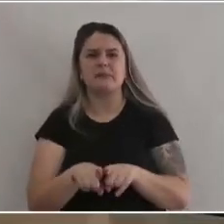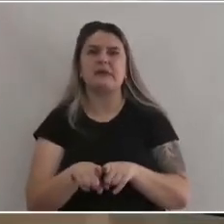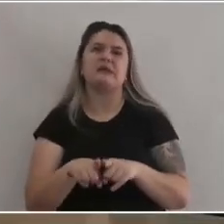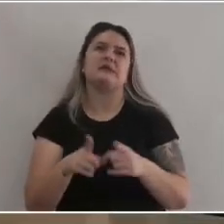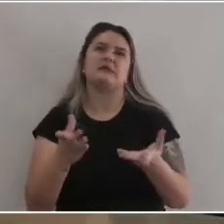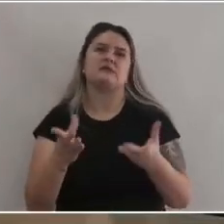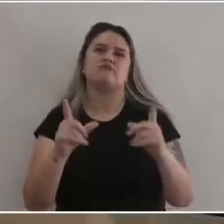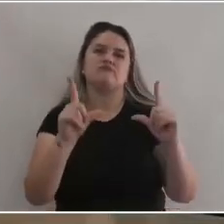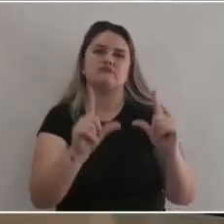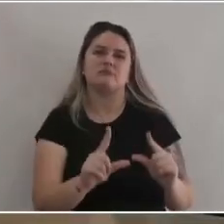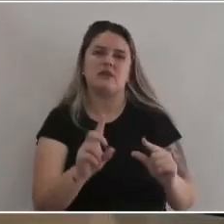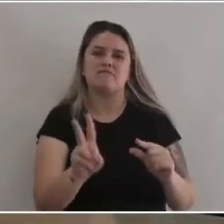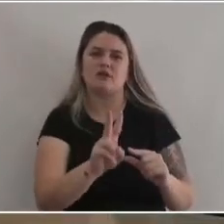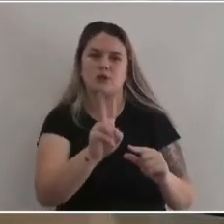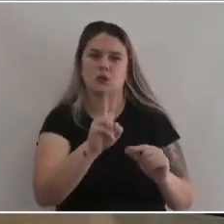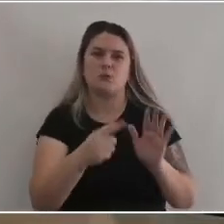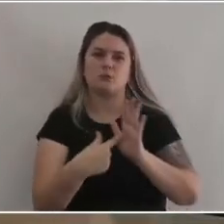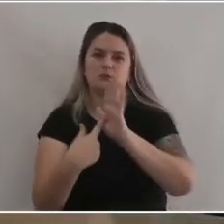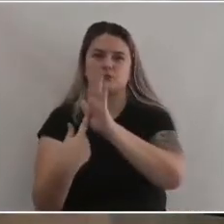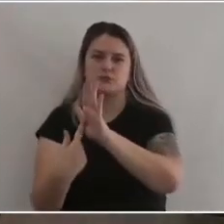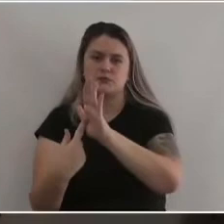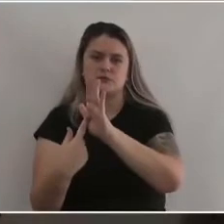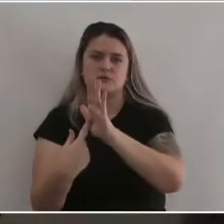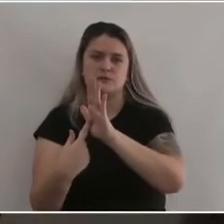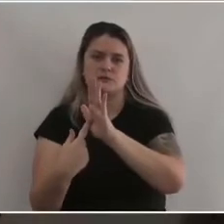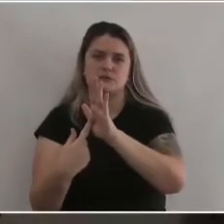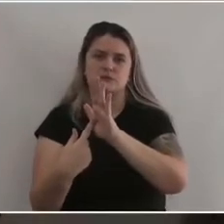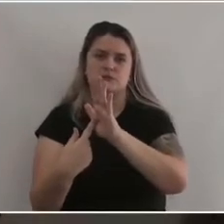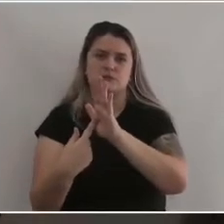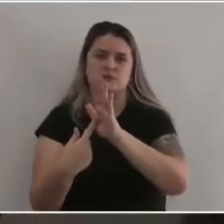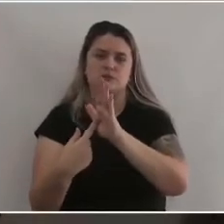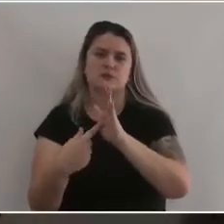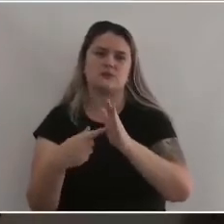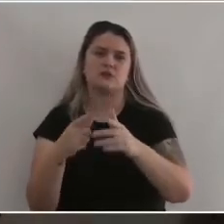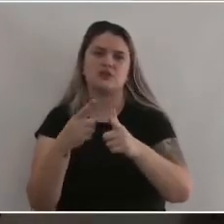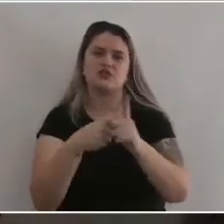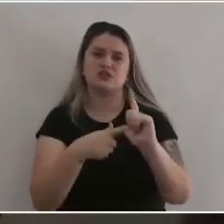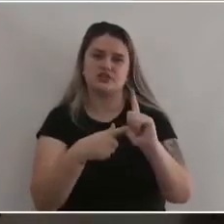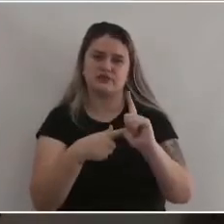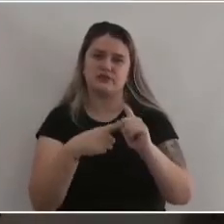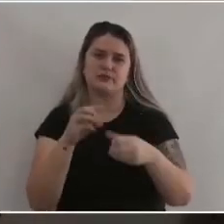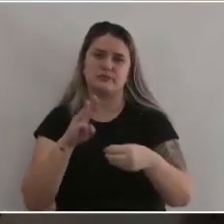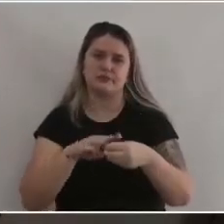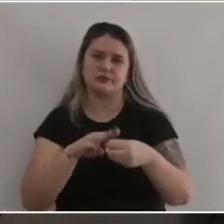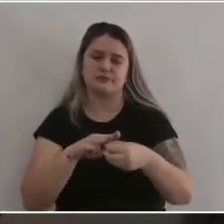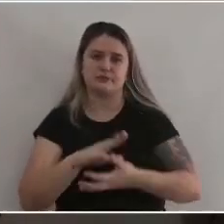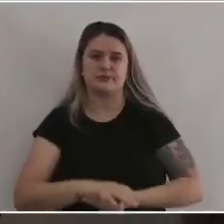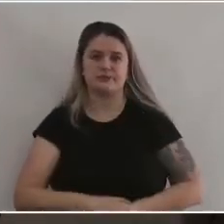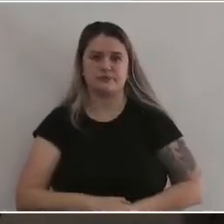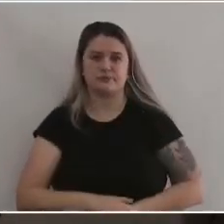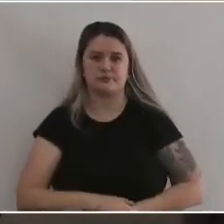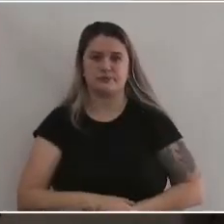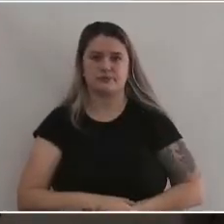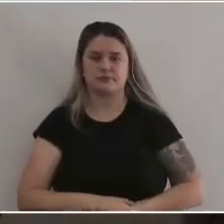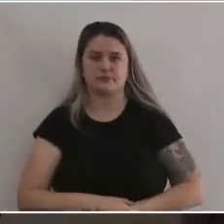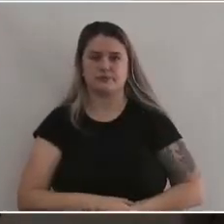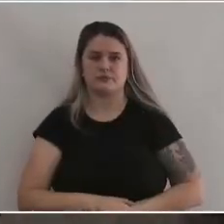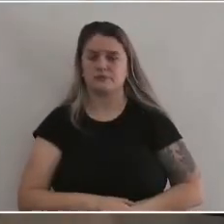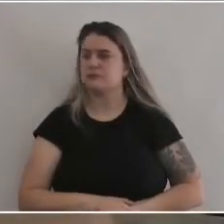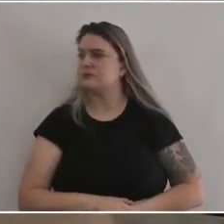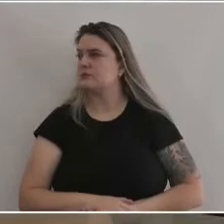impactar no valor que foi demonstrado ali da dívida fundada do município, né?